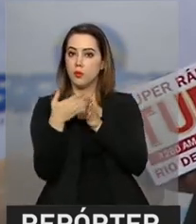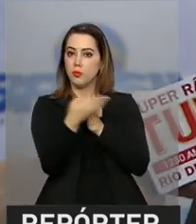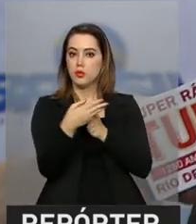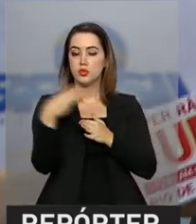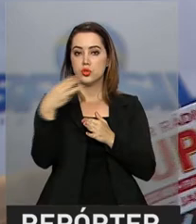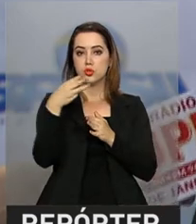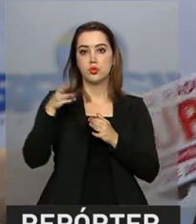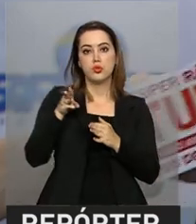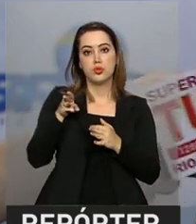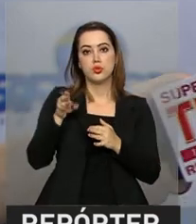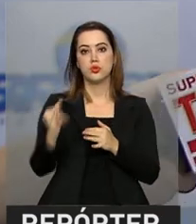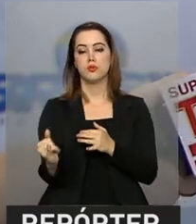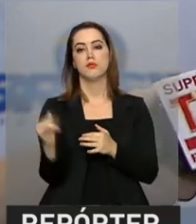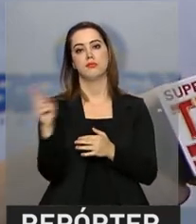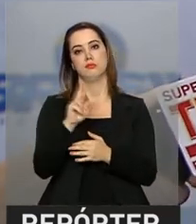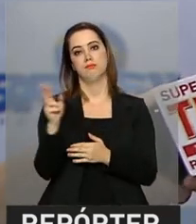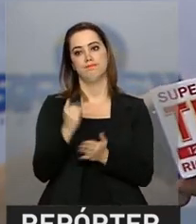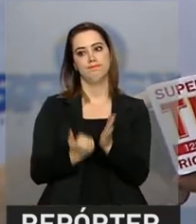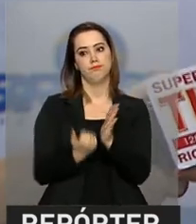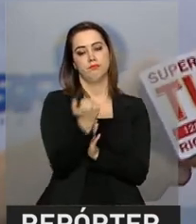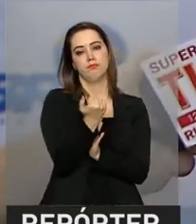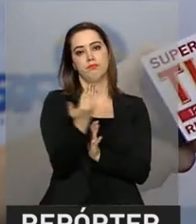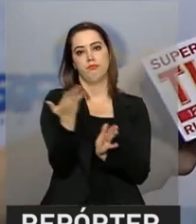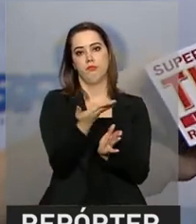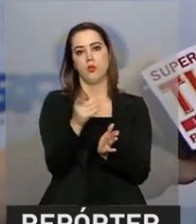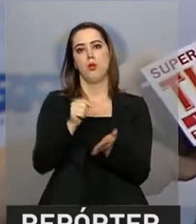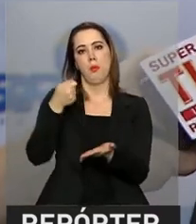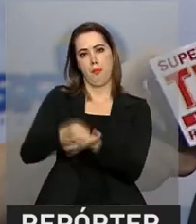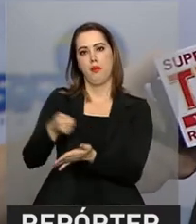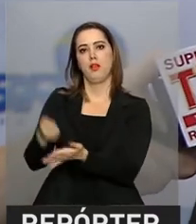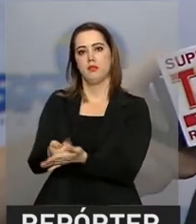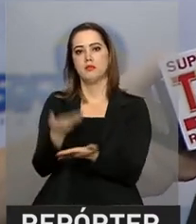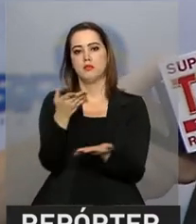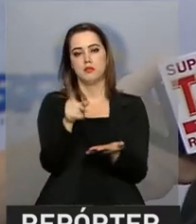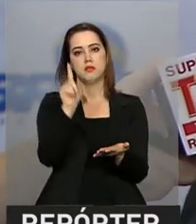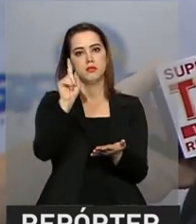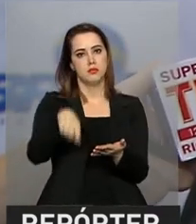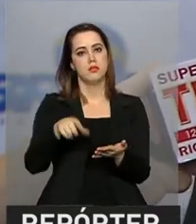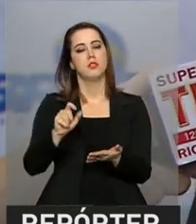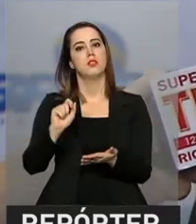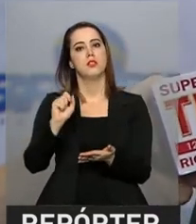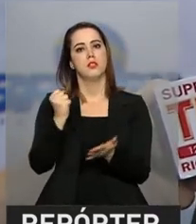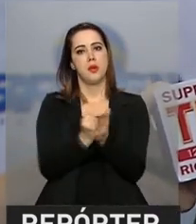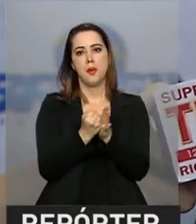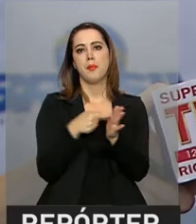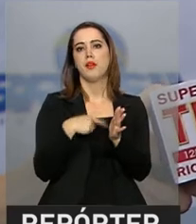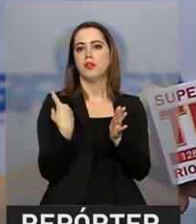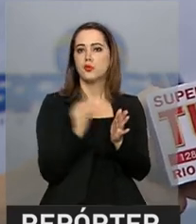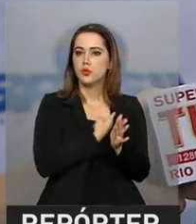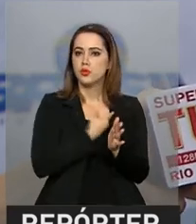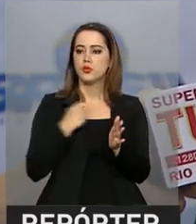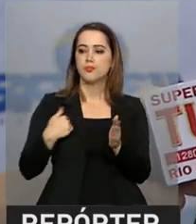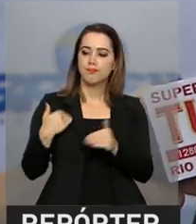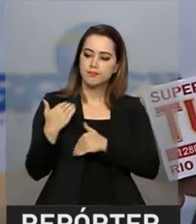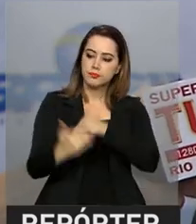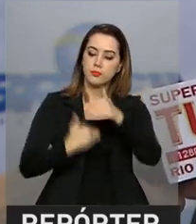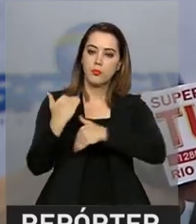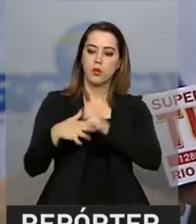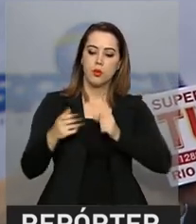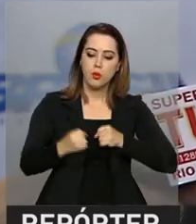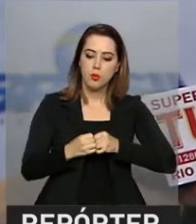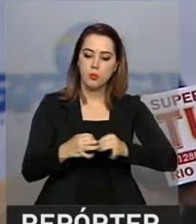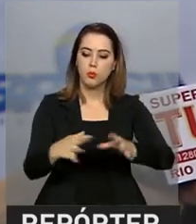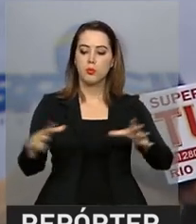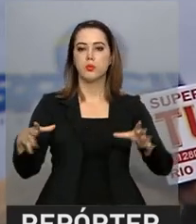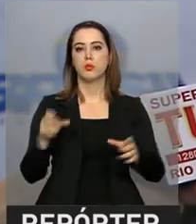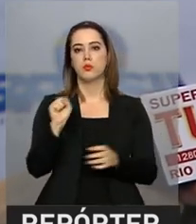bilhões a mais para o pagamento dessas obrigações são um sinal de que nós caminhamos para a ampliação do